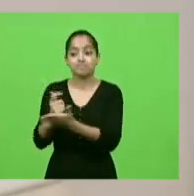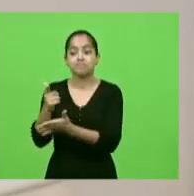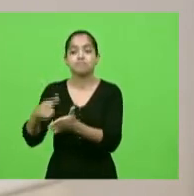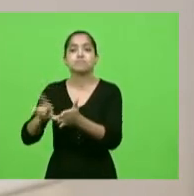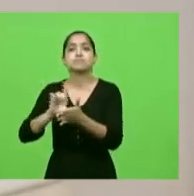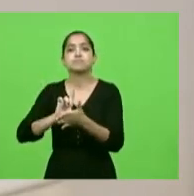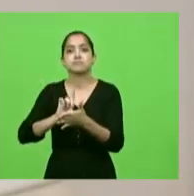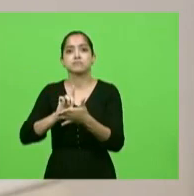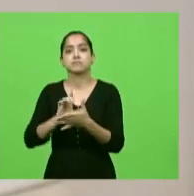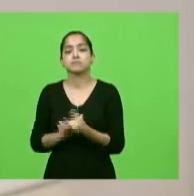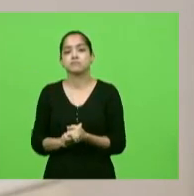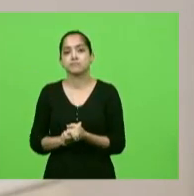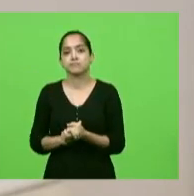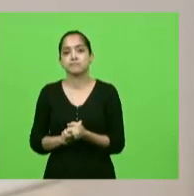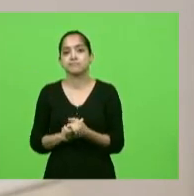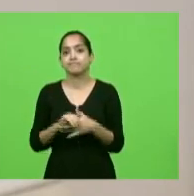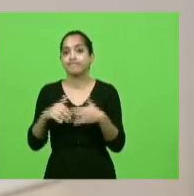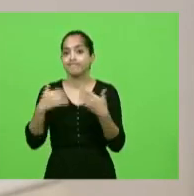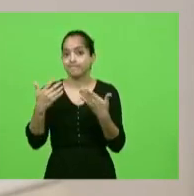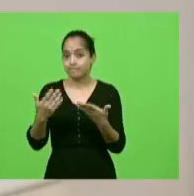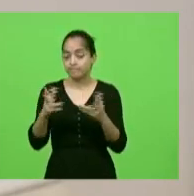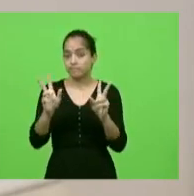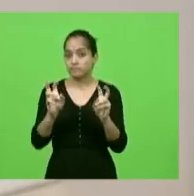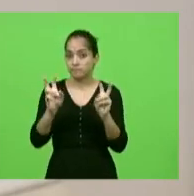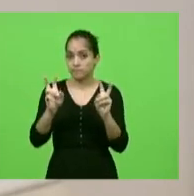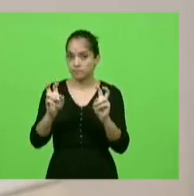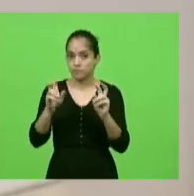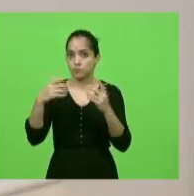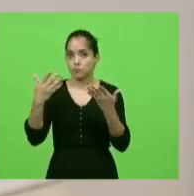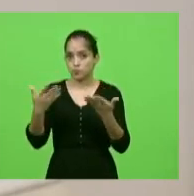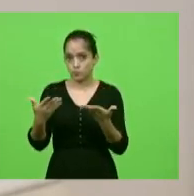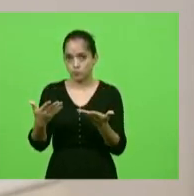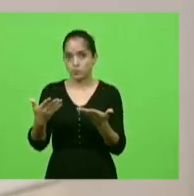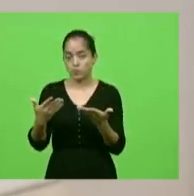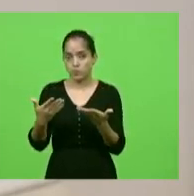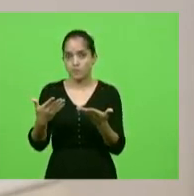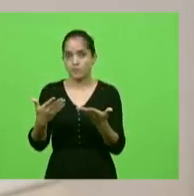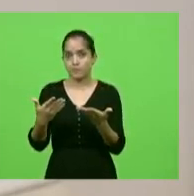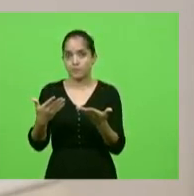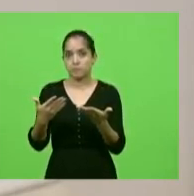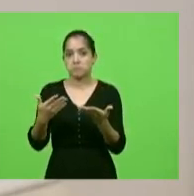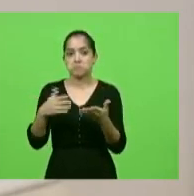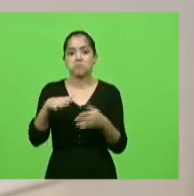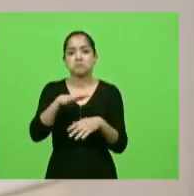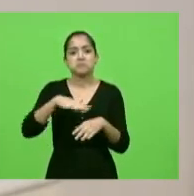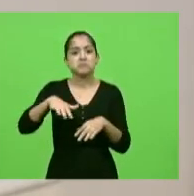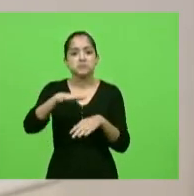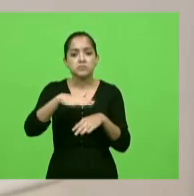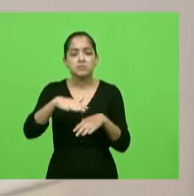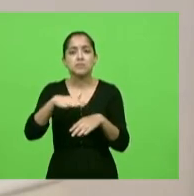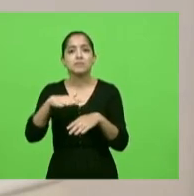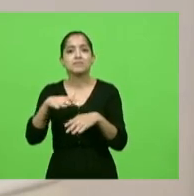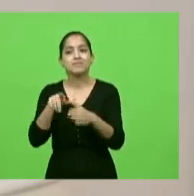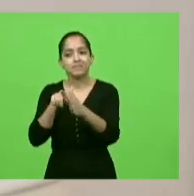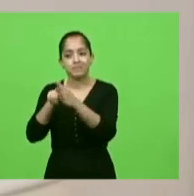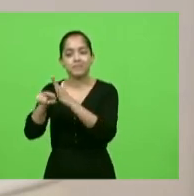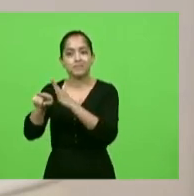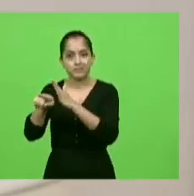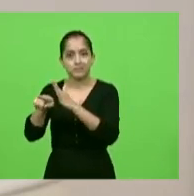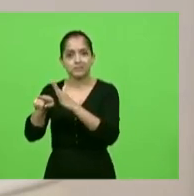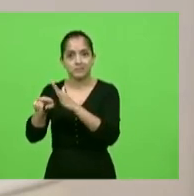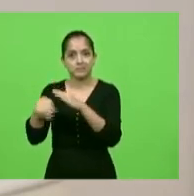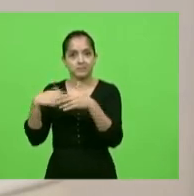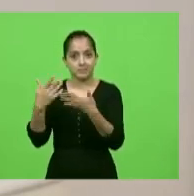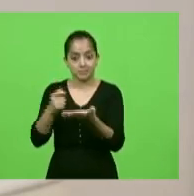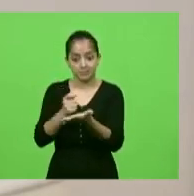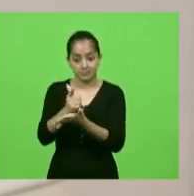antecipado? Por mais que o assunto possa ter aparência de ser uma consulta genérica ao Tribunal de Contas da possibilidade de